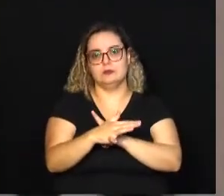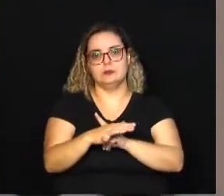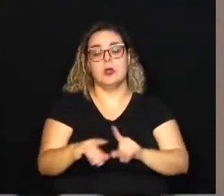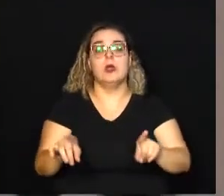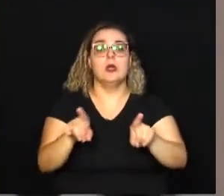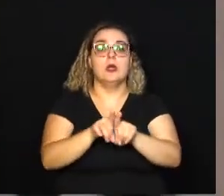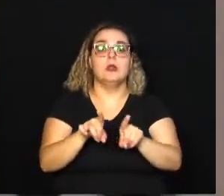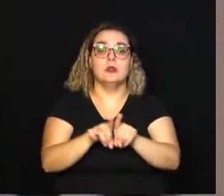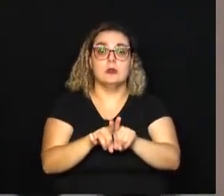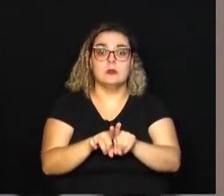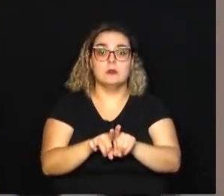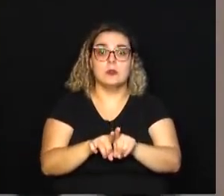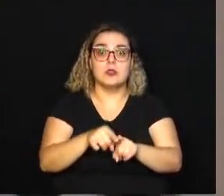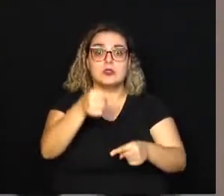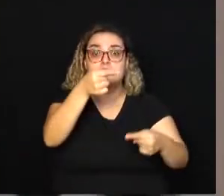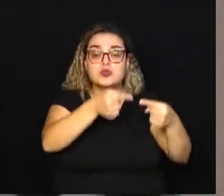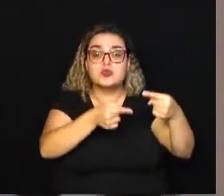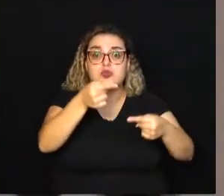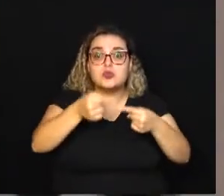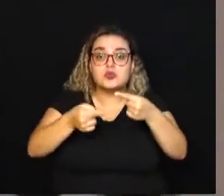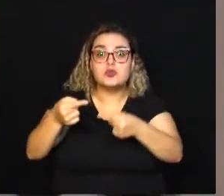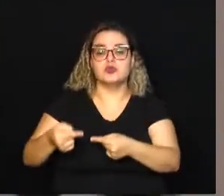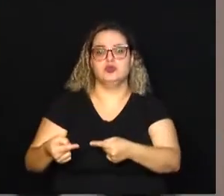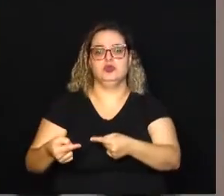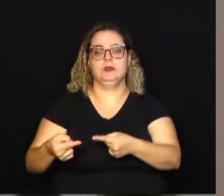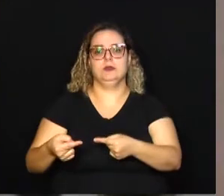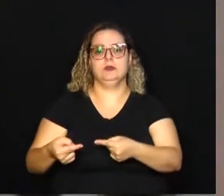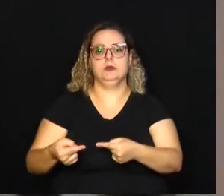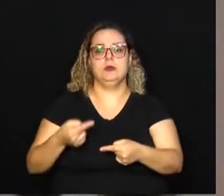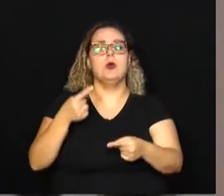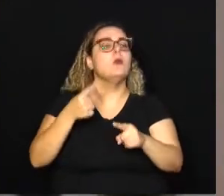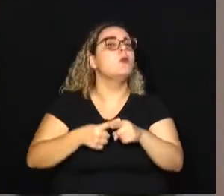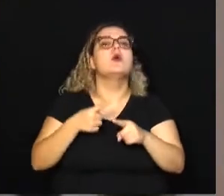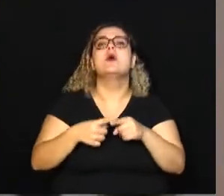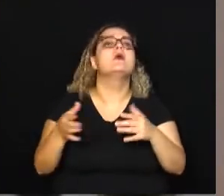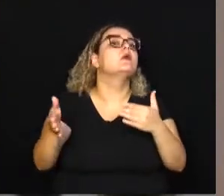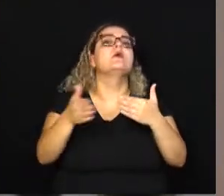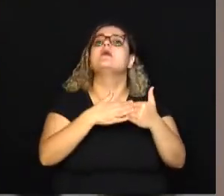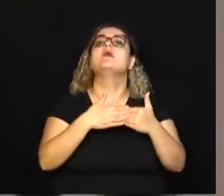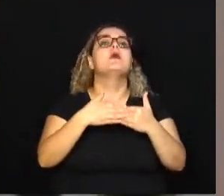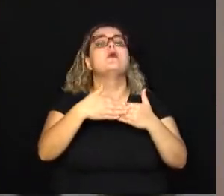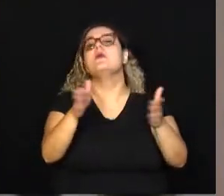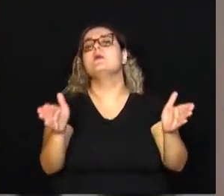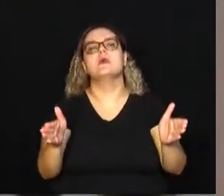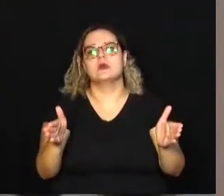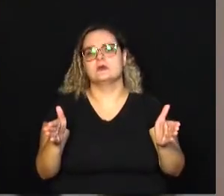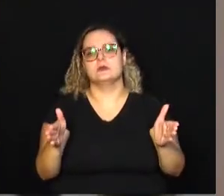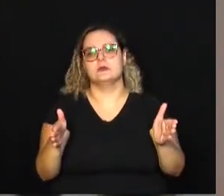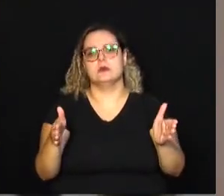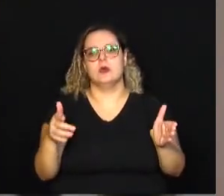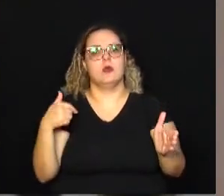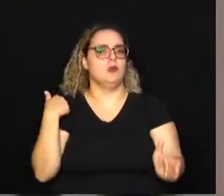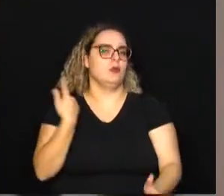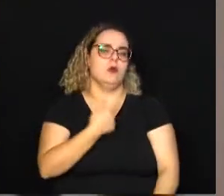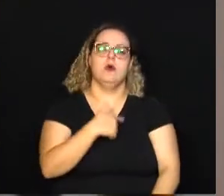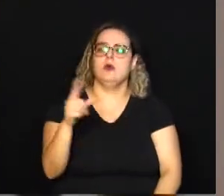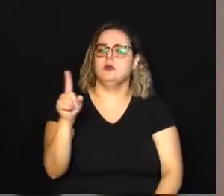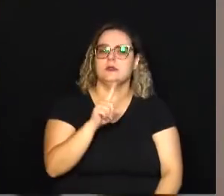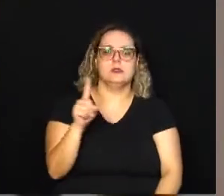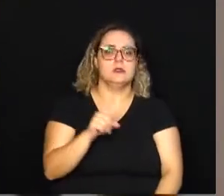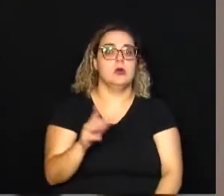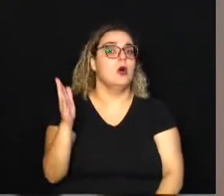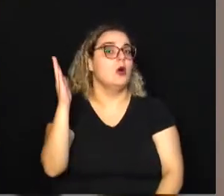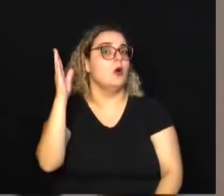poder discutir por que está fechando ou abrindo. Porque a gente não ouve da